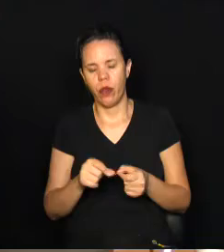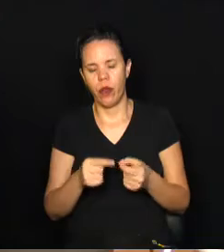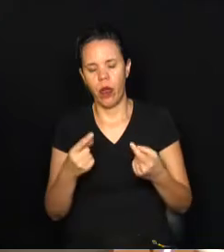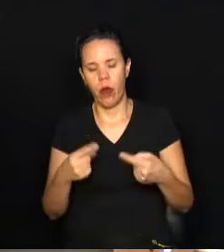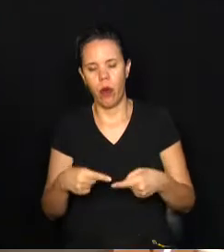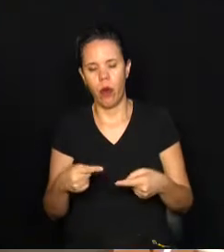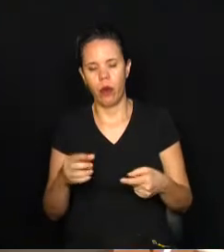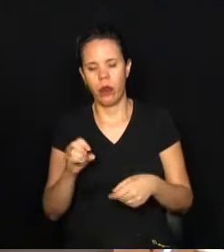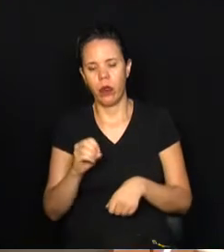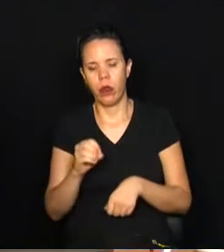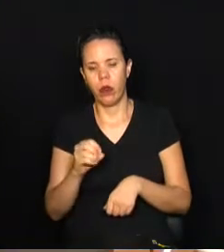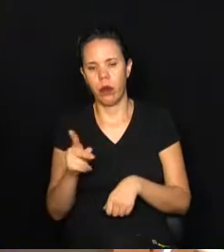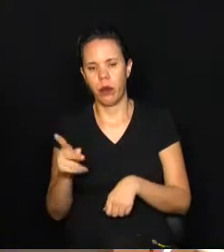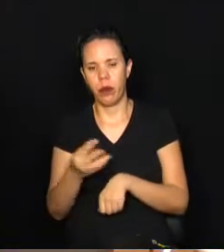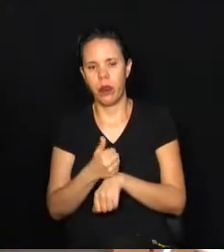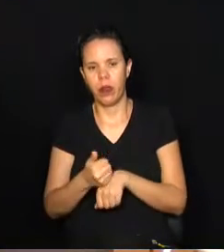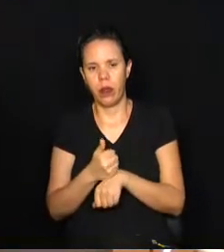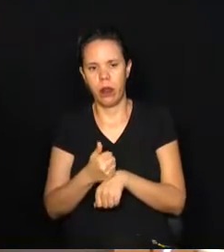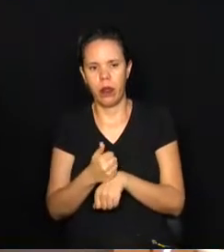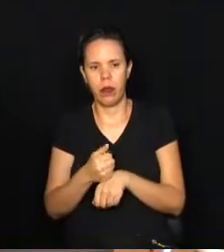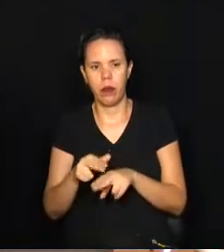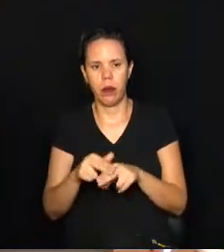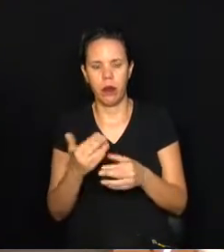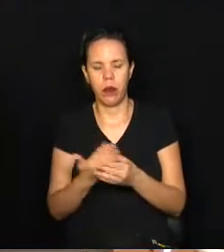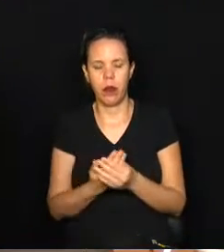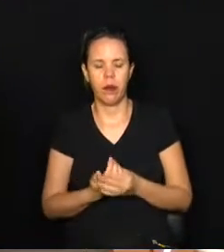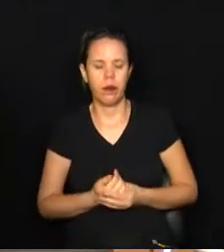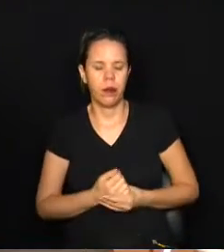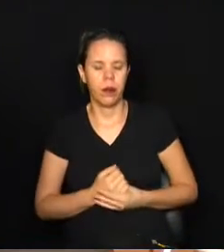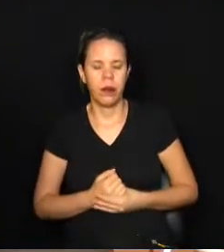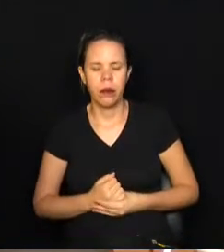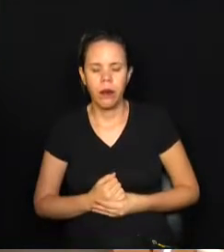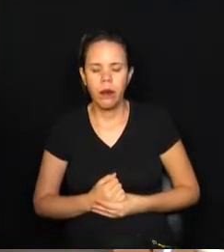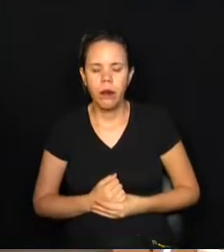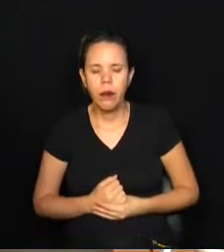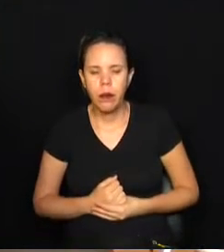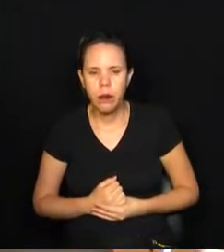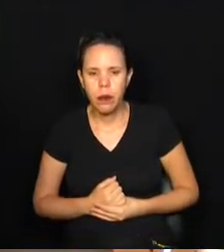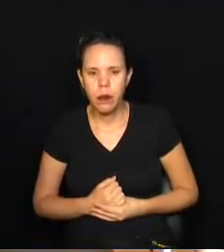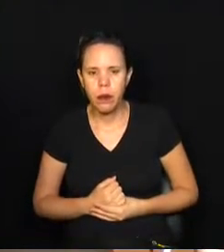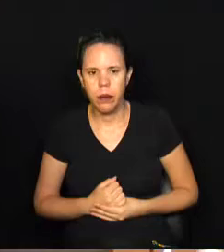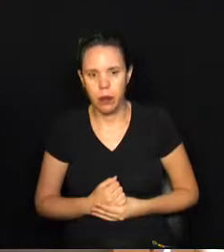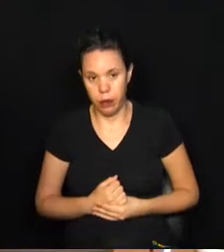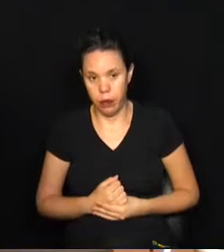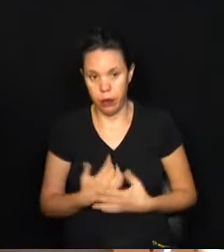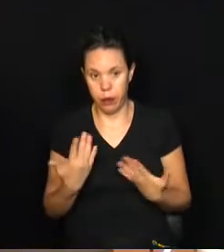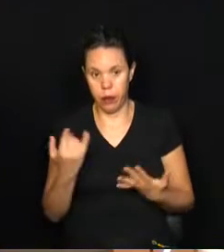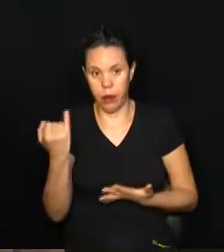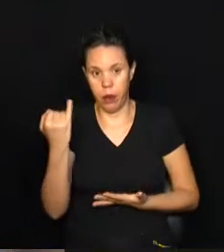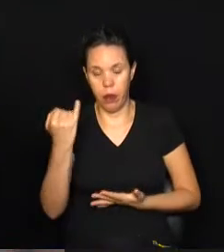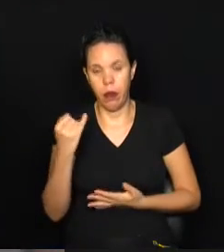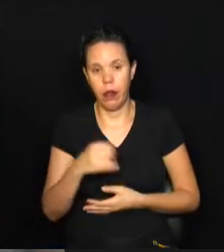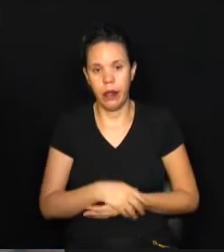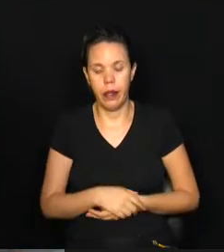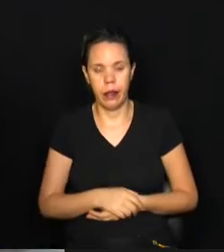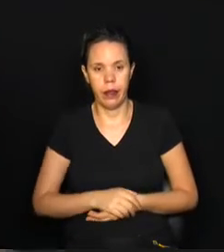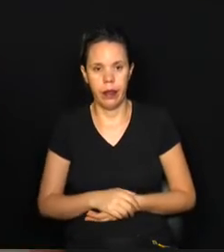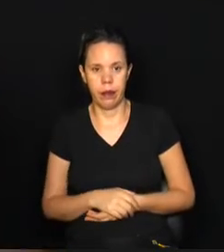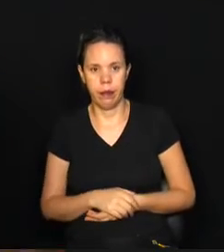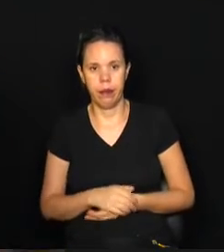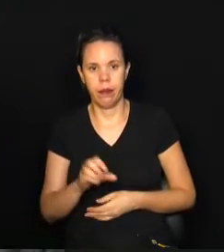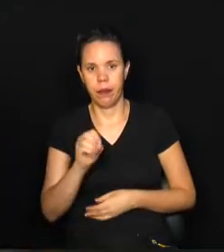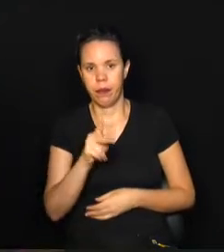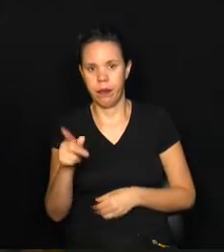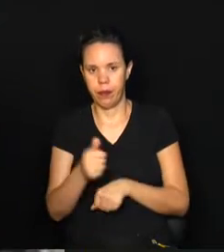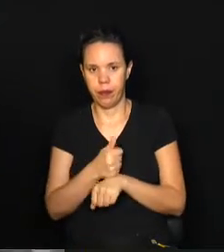contra os optometristas. Por favor, Denis. Então, a importância da